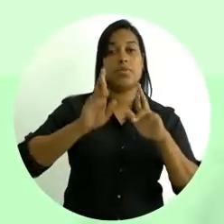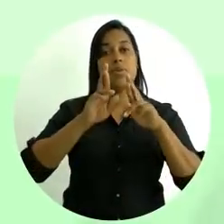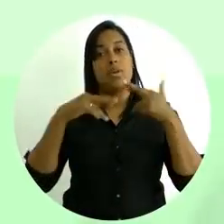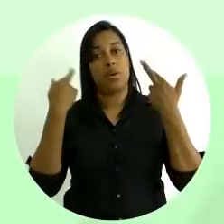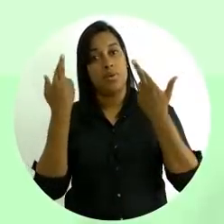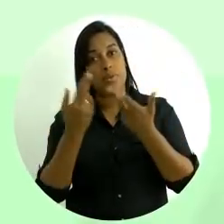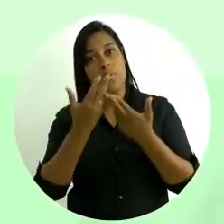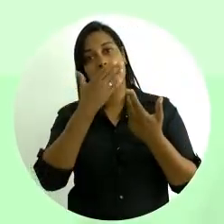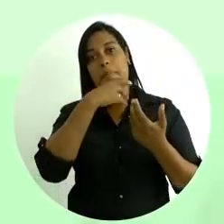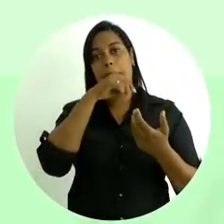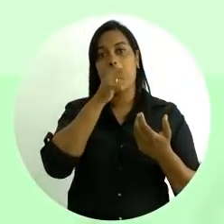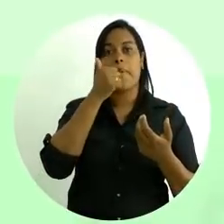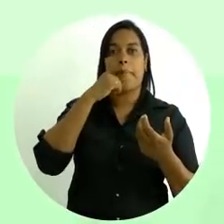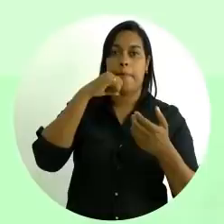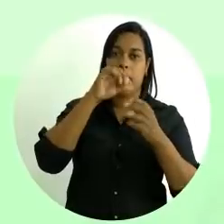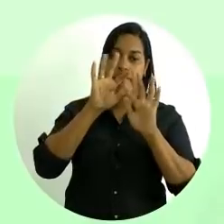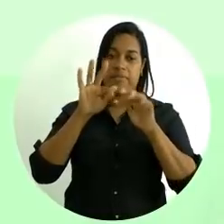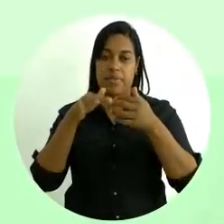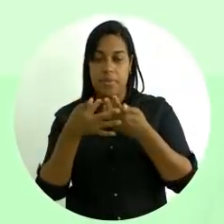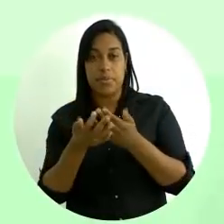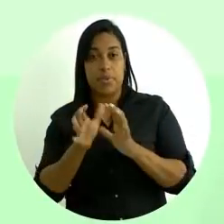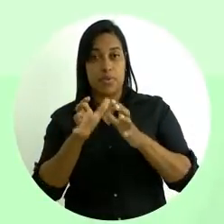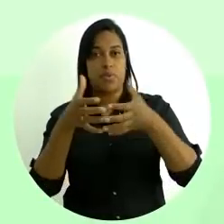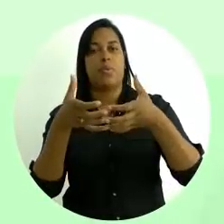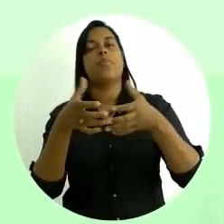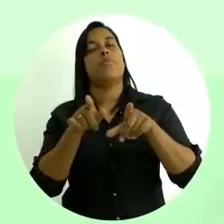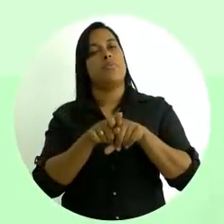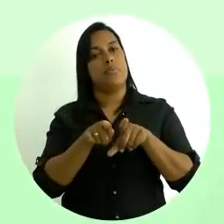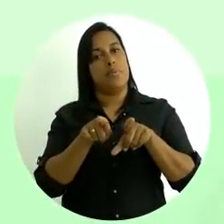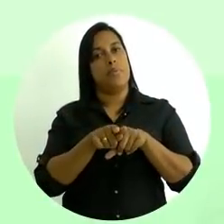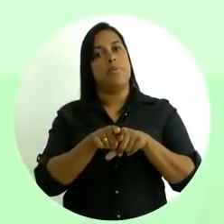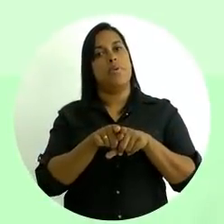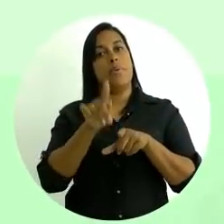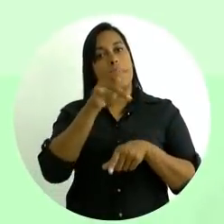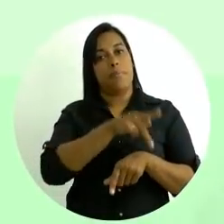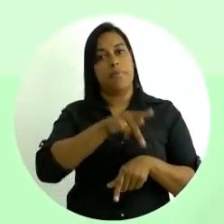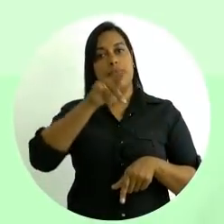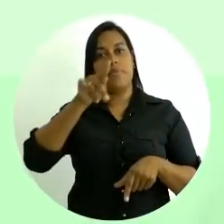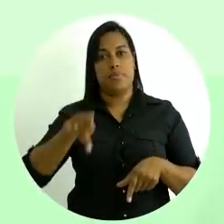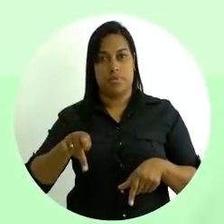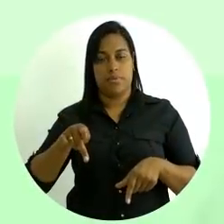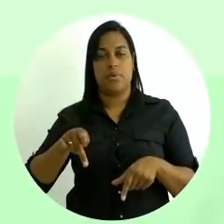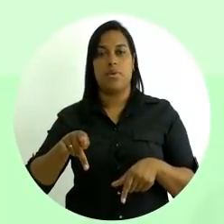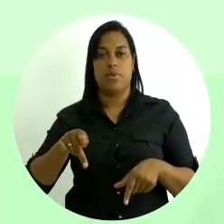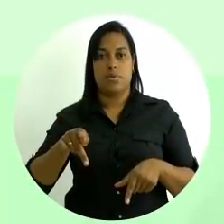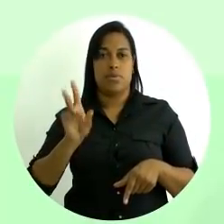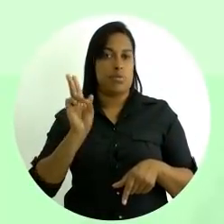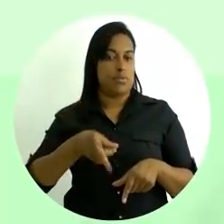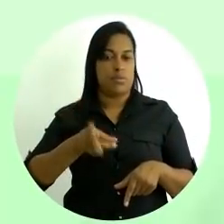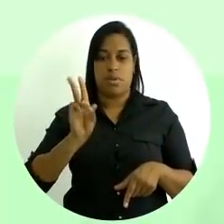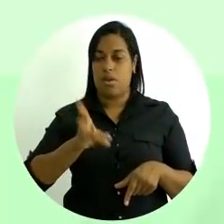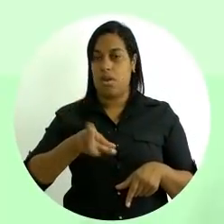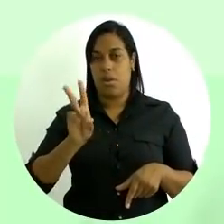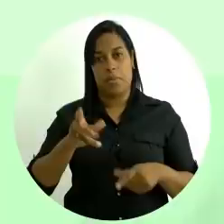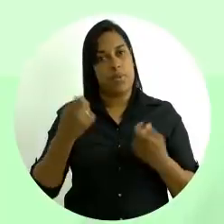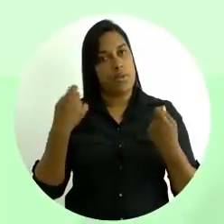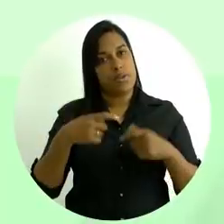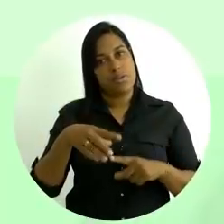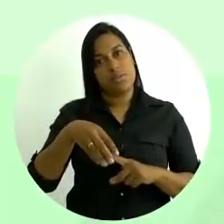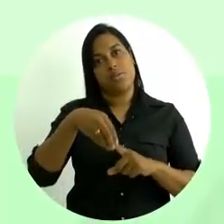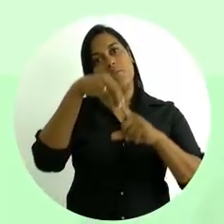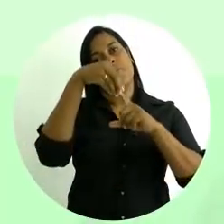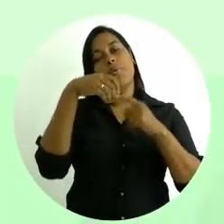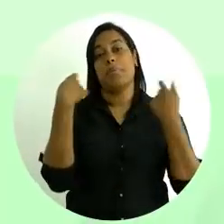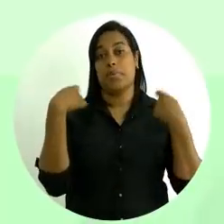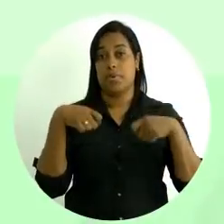reuniões de pais e mestres da comunidade. Essa é uma das atribuições do professor em regência